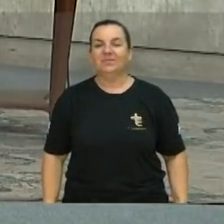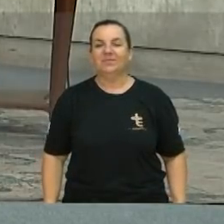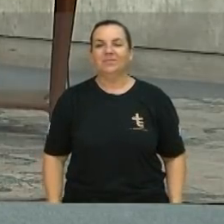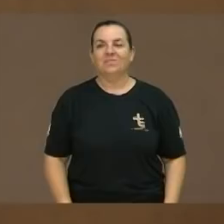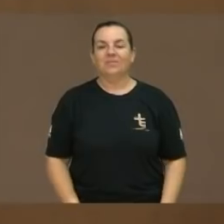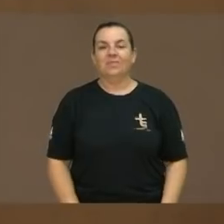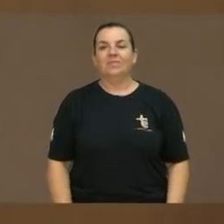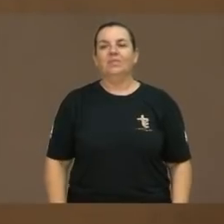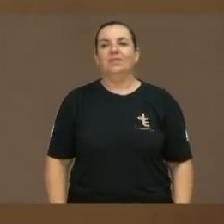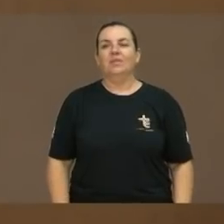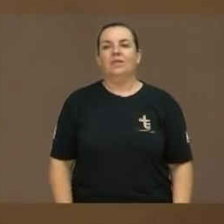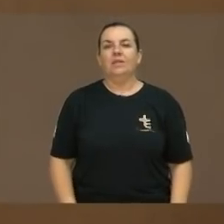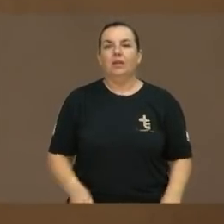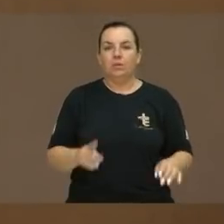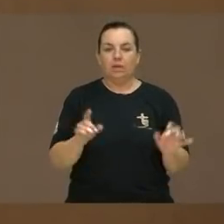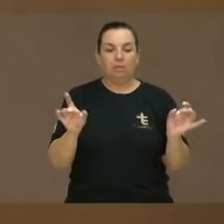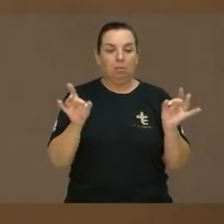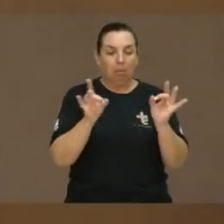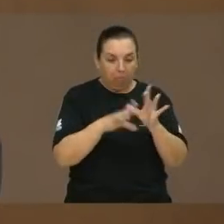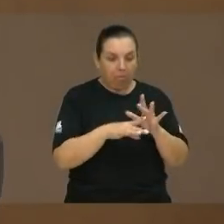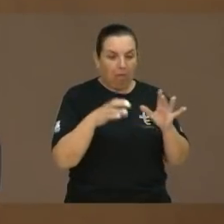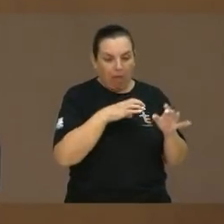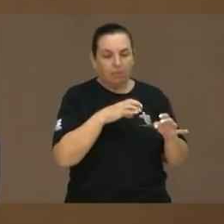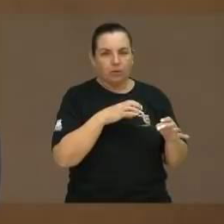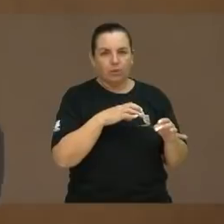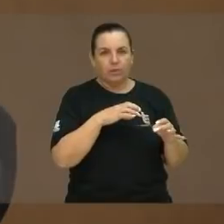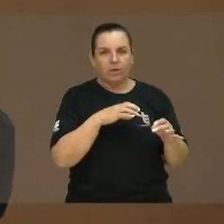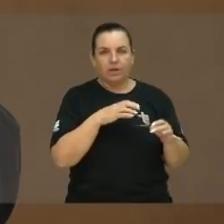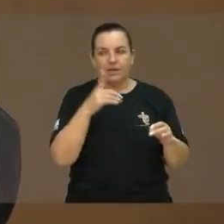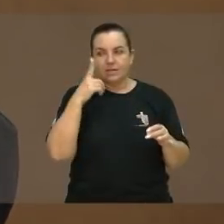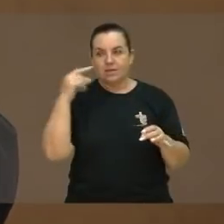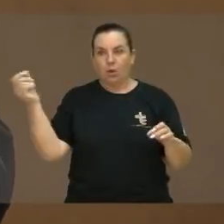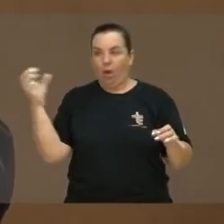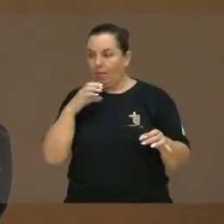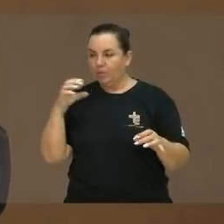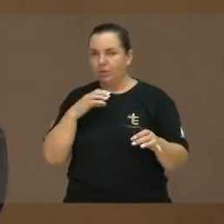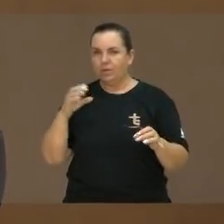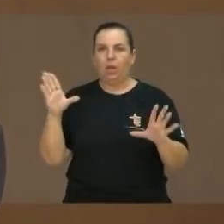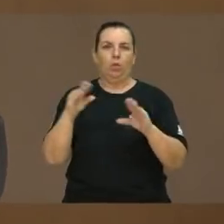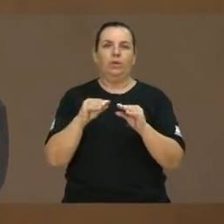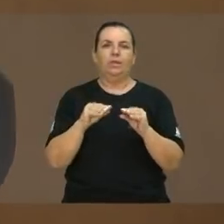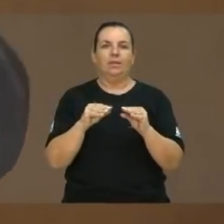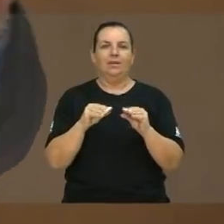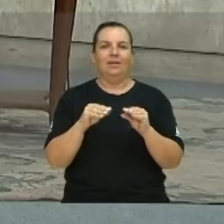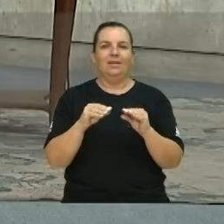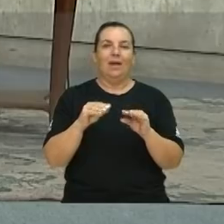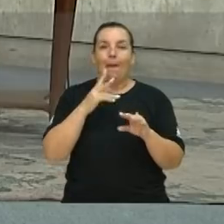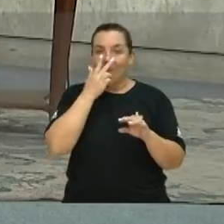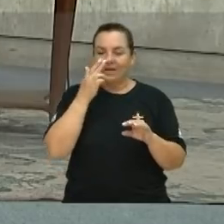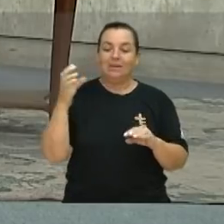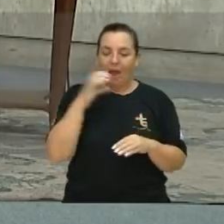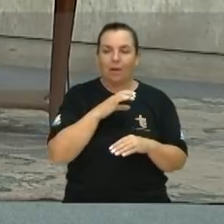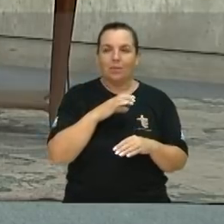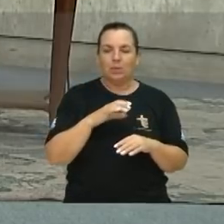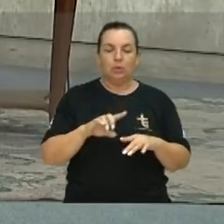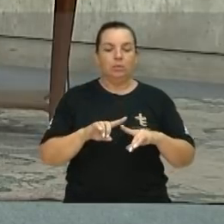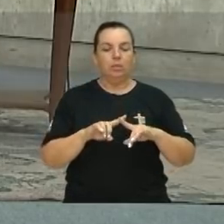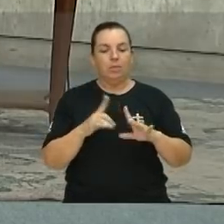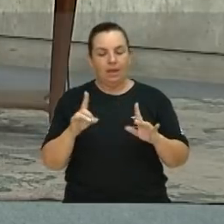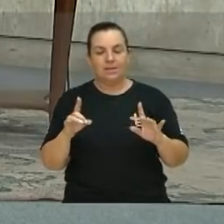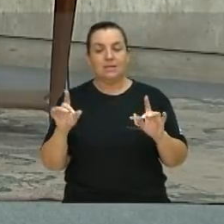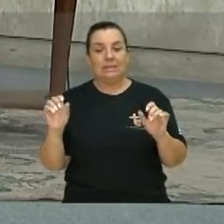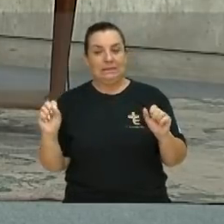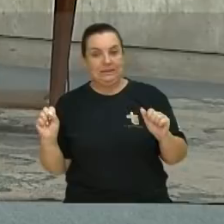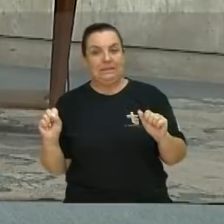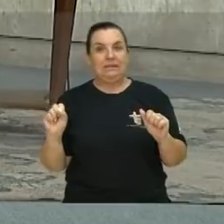o mesmo encerramento abrupto saiu imediatamente era a noite queria ser uma espécie